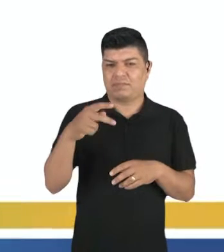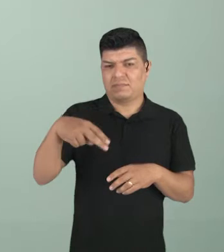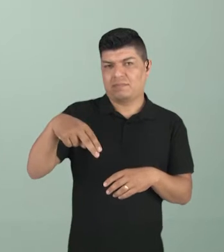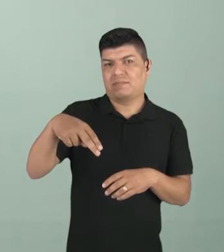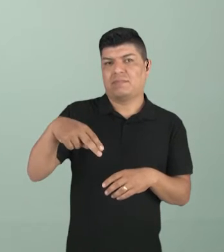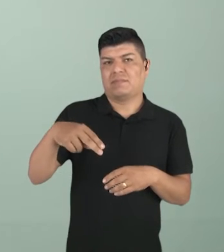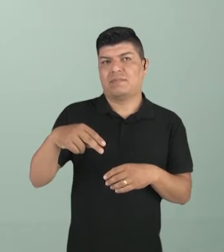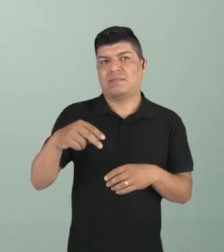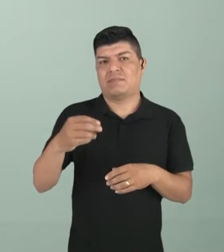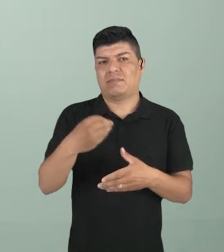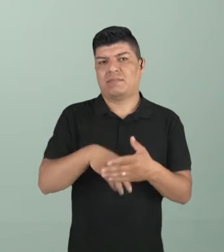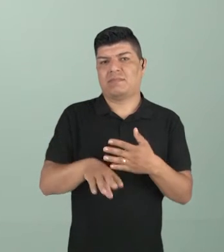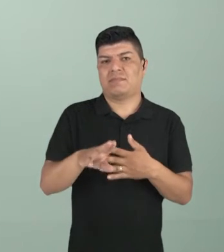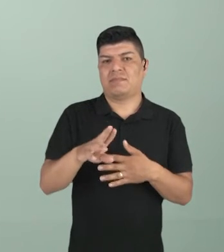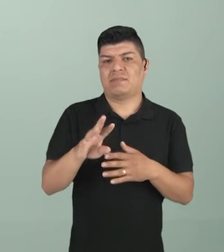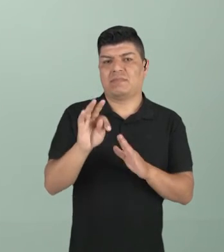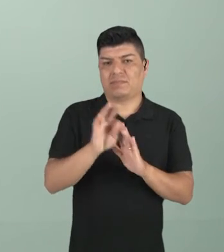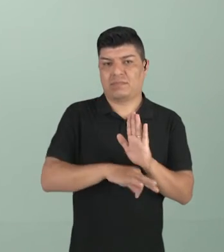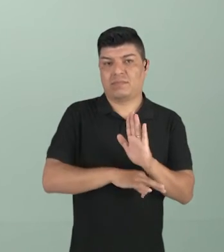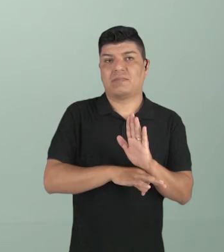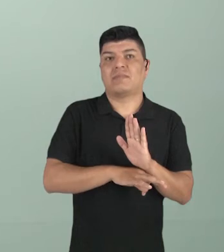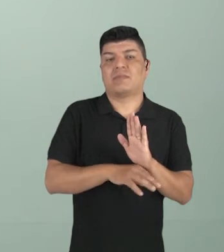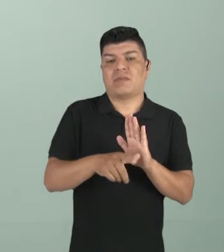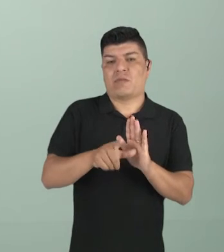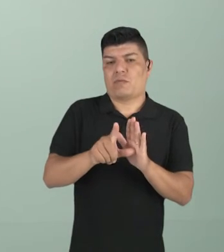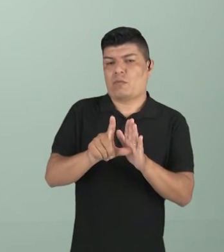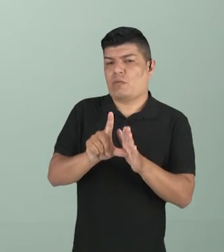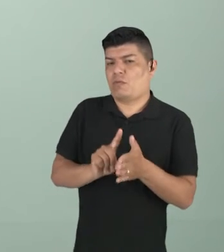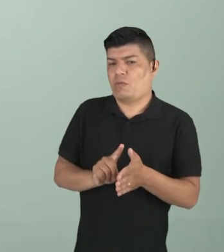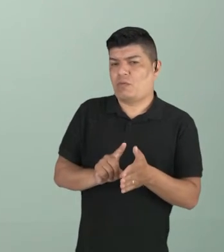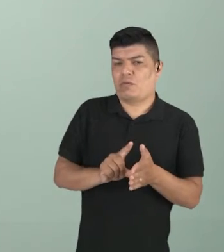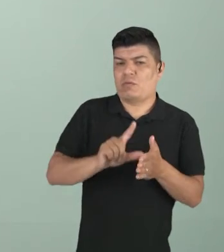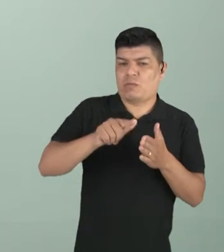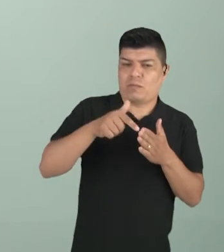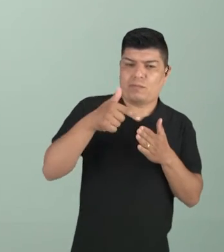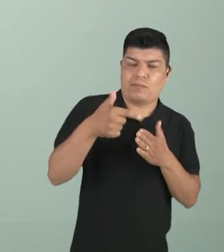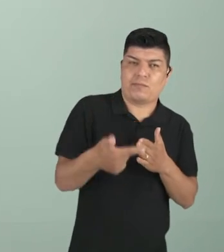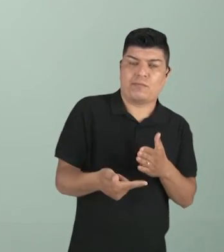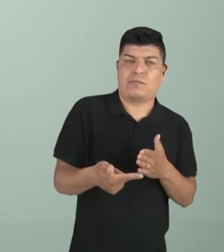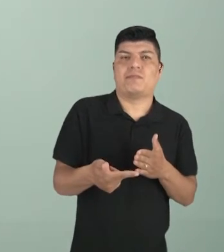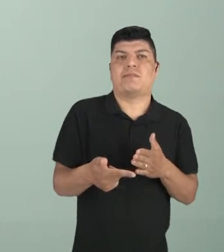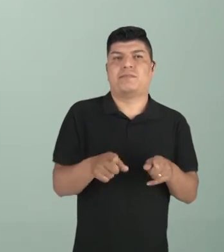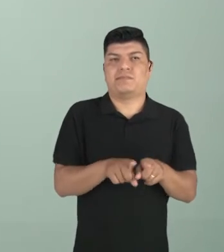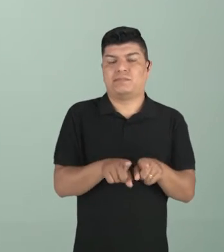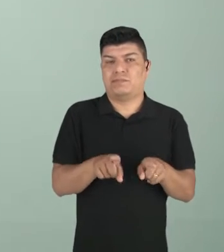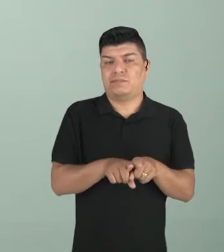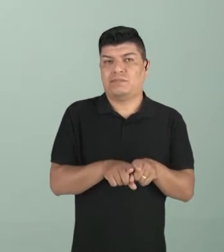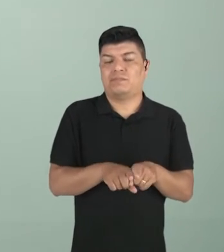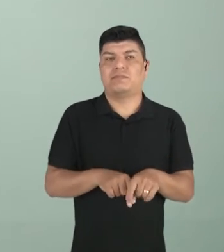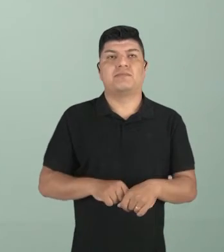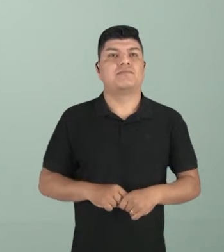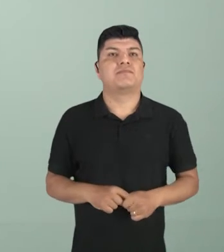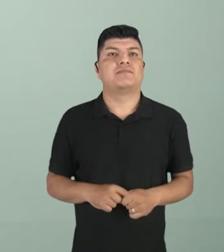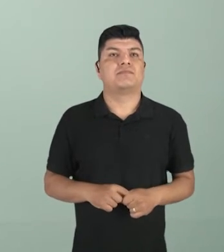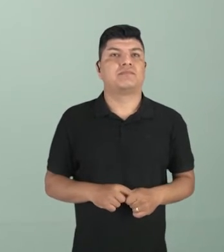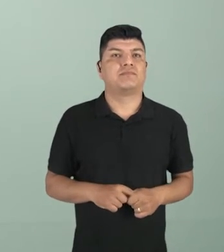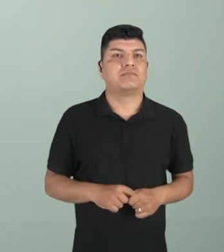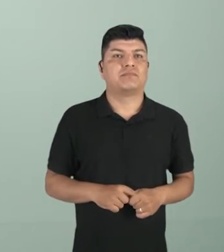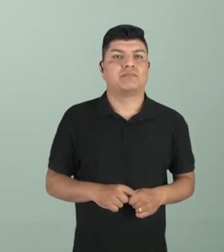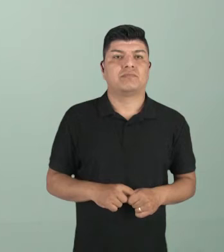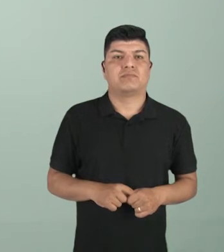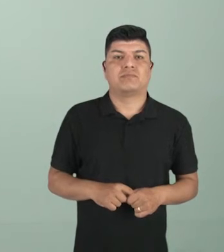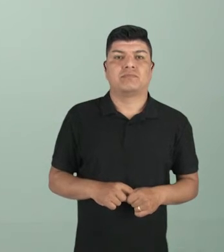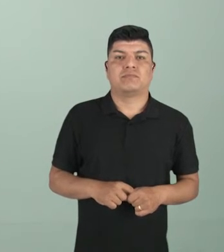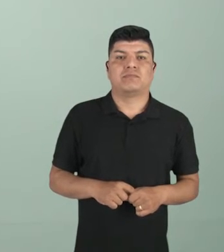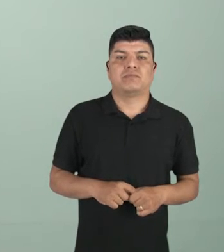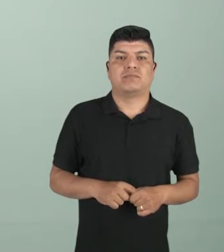pronome dentro do nosso texto, o que está antes, durante e depois. O que está durante,